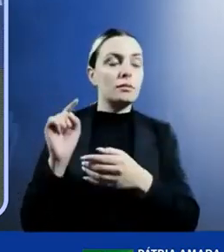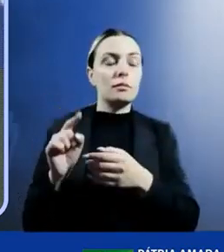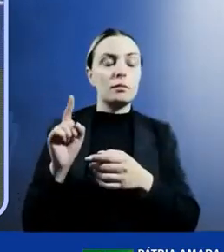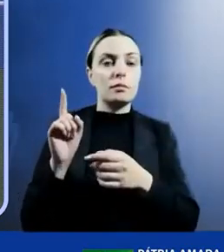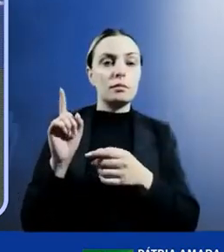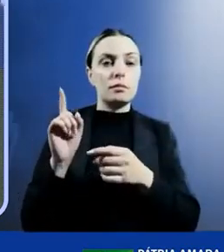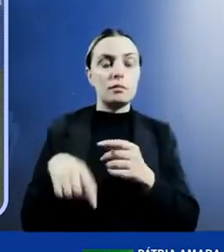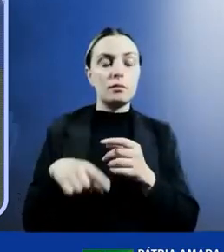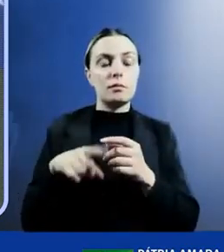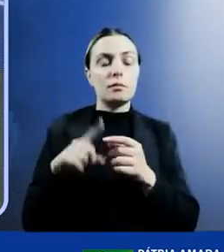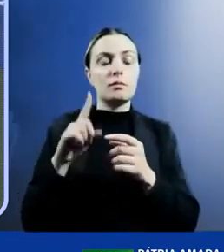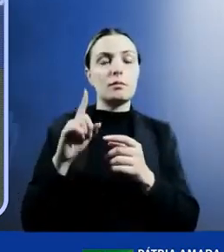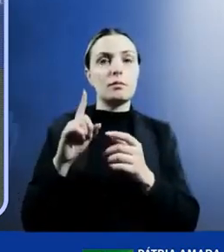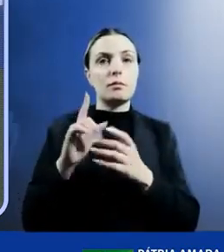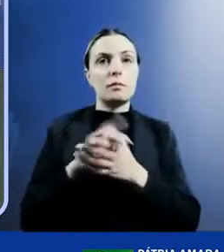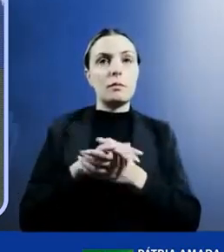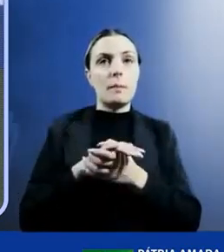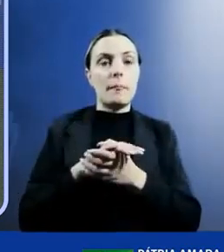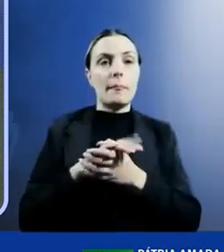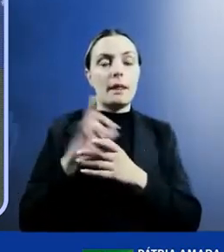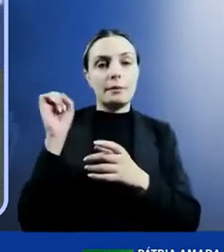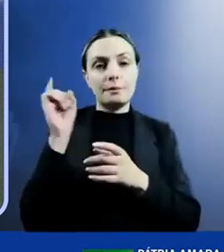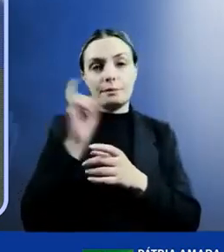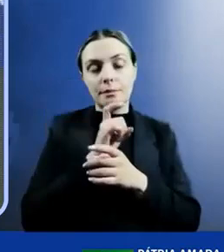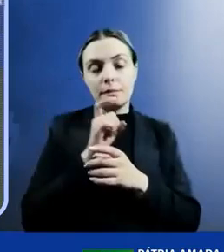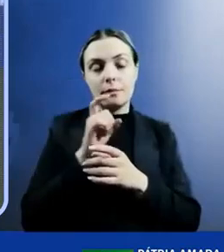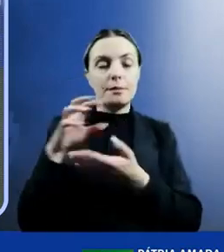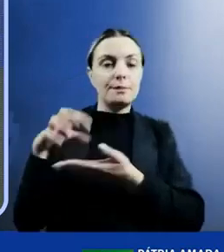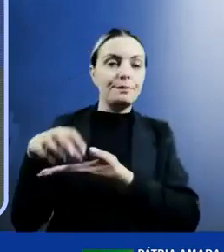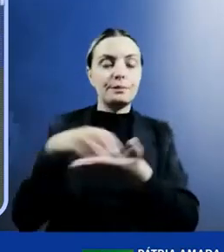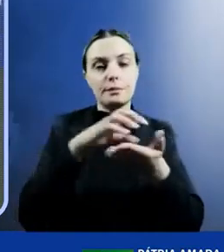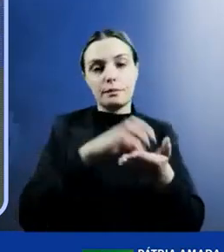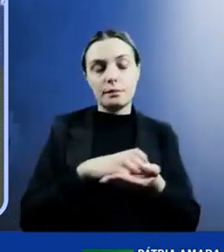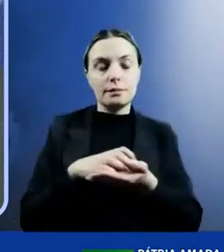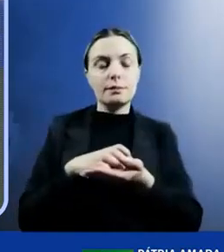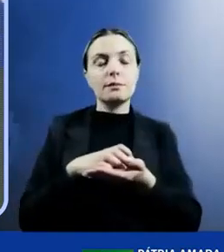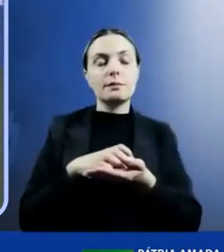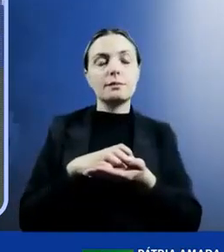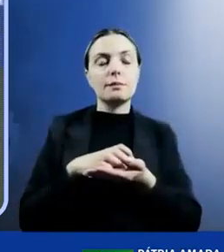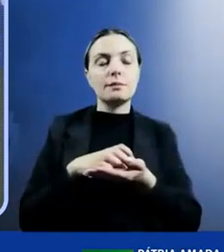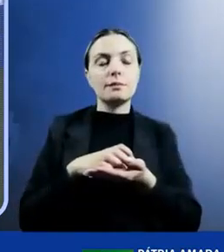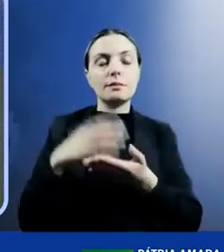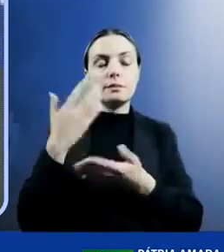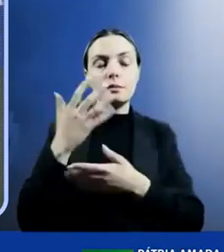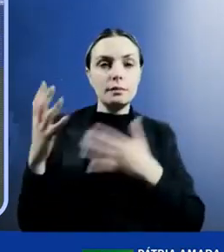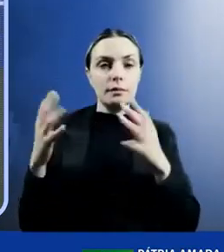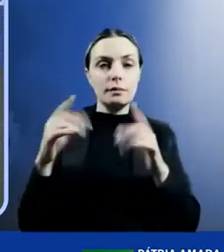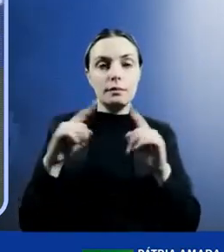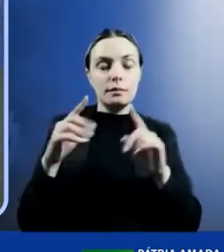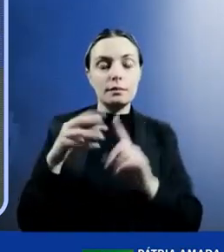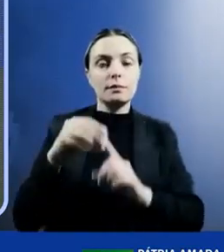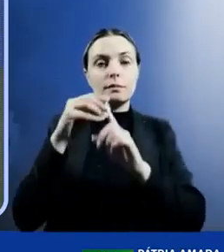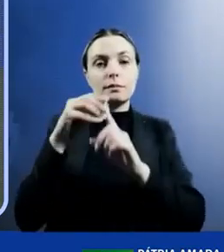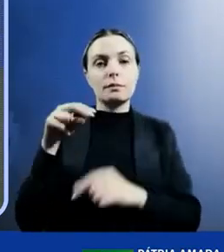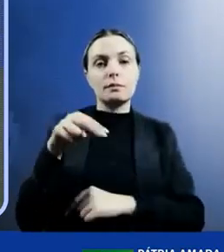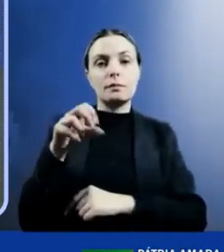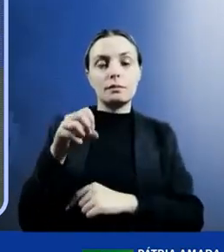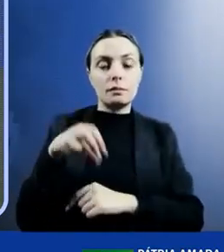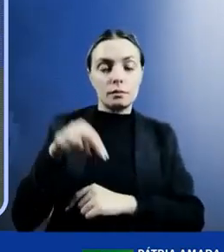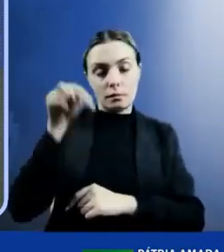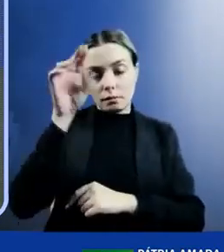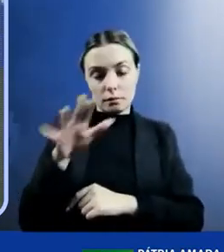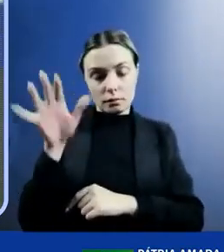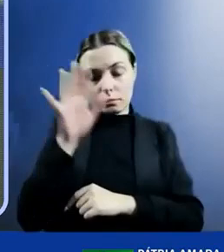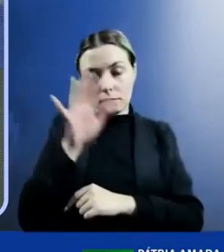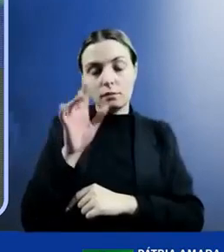dilema para os órgãos ambientais de todo o país, mas particularmente no Nordeste isso tem aparecido com força, acerca da